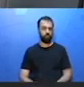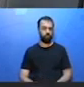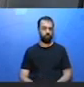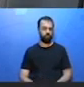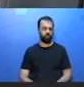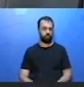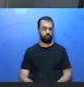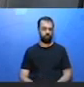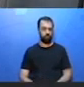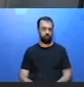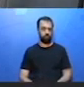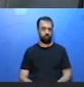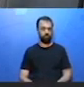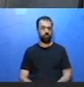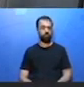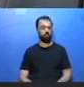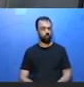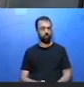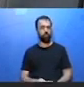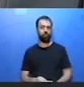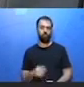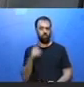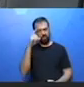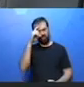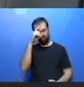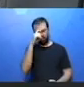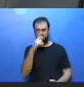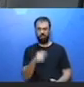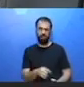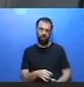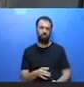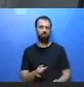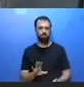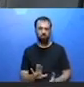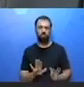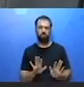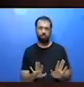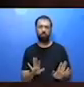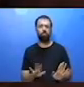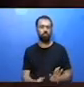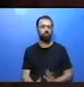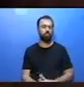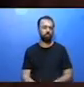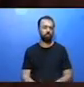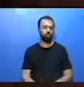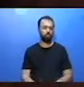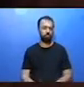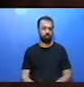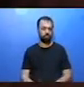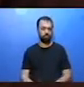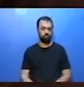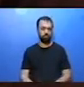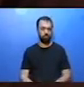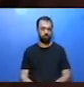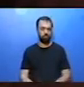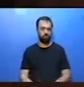sempre tem aquele aluno, né, que tem dificuldade, mas tem vergonha de perguntar. Então, com uma experiência, eu aprendi